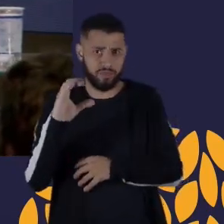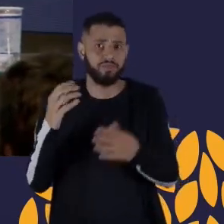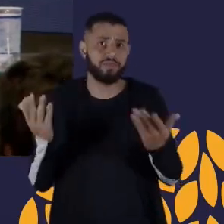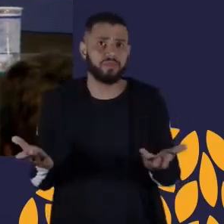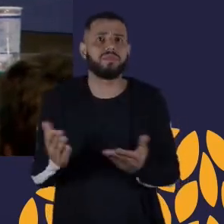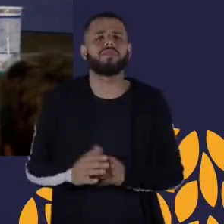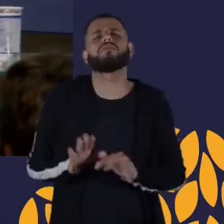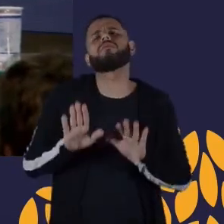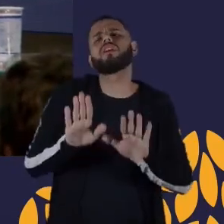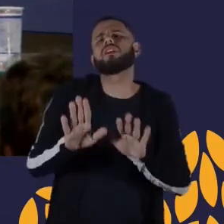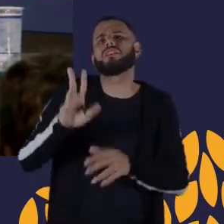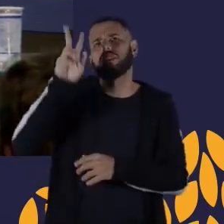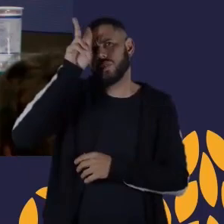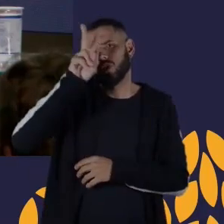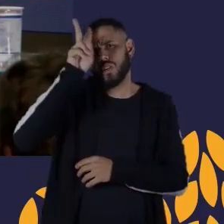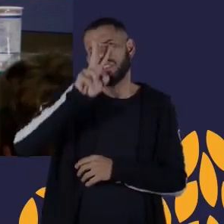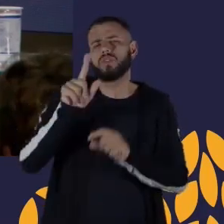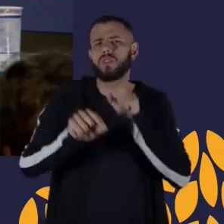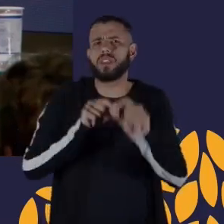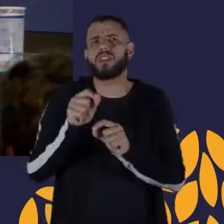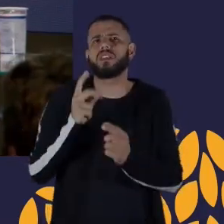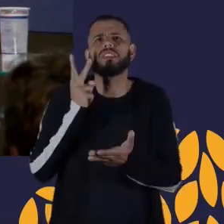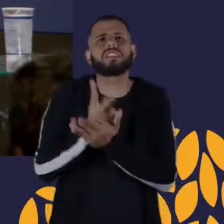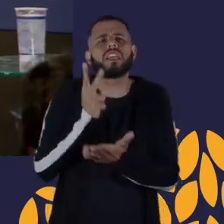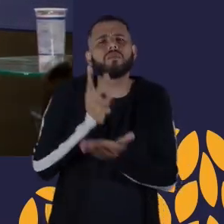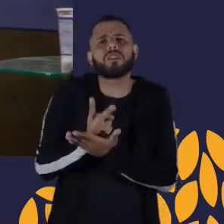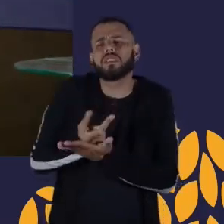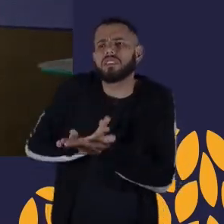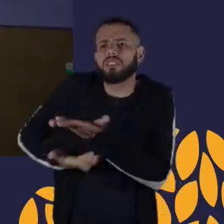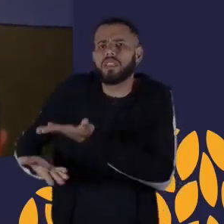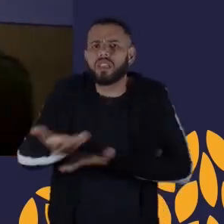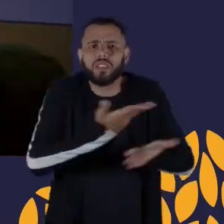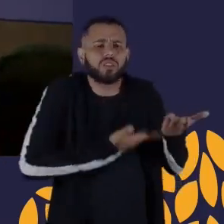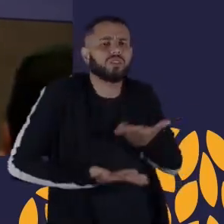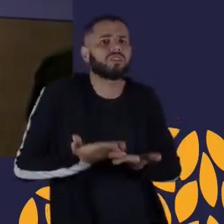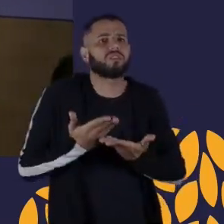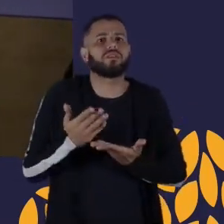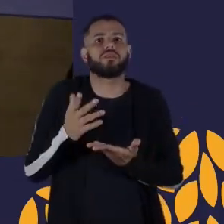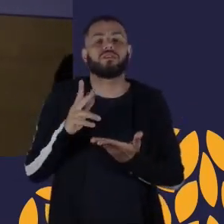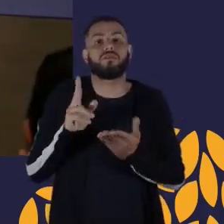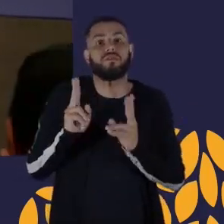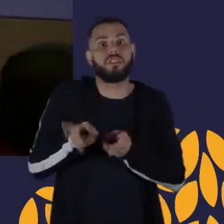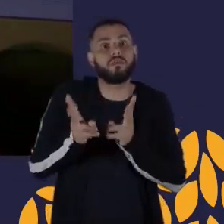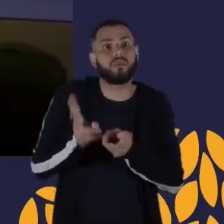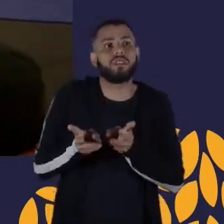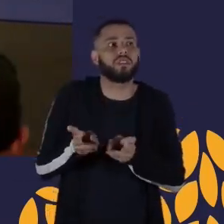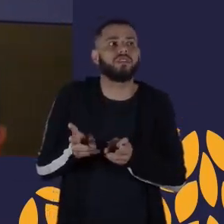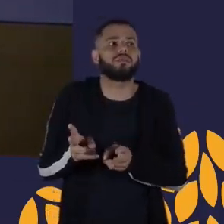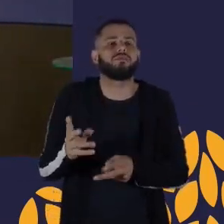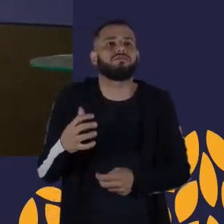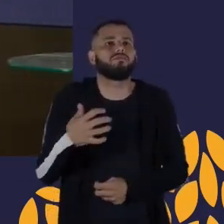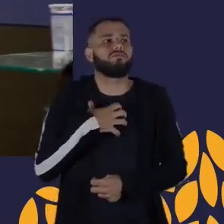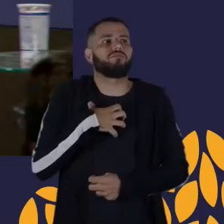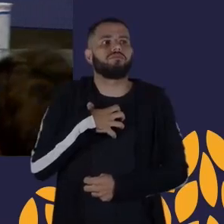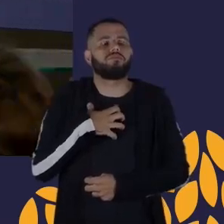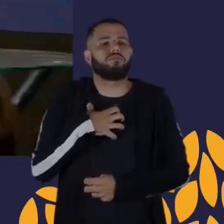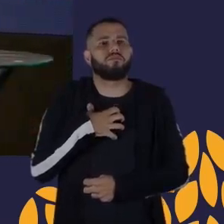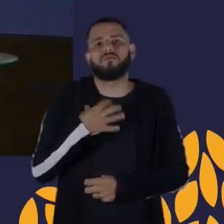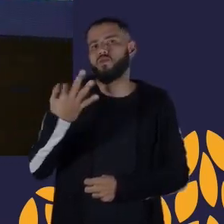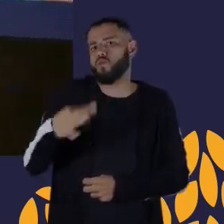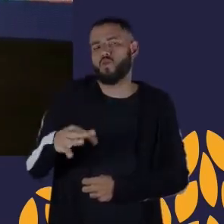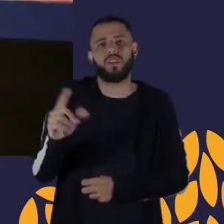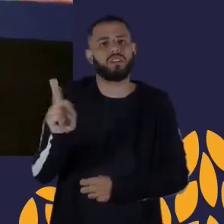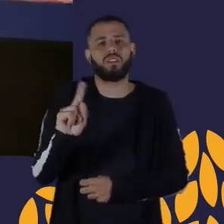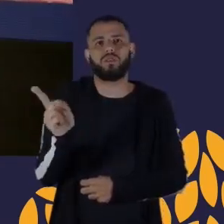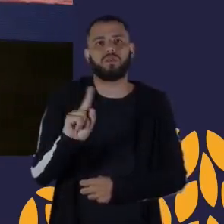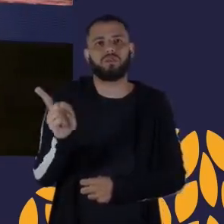essa história de que sempre as interações entre terpenoides e flavonoides são sempre positivas, não é certo.